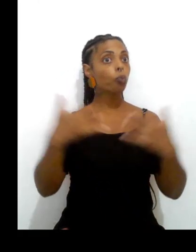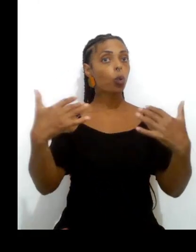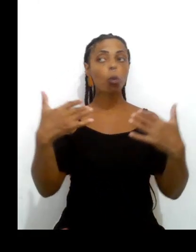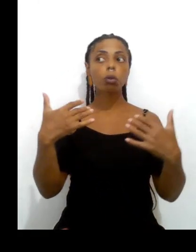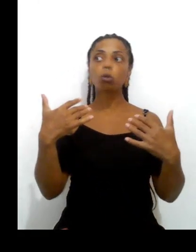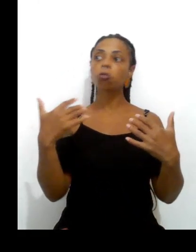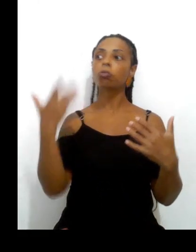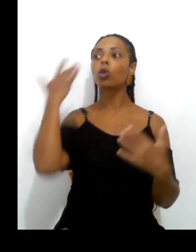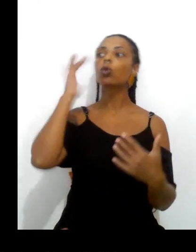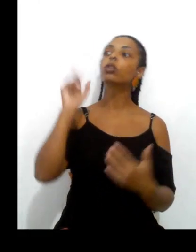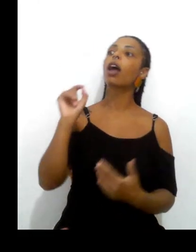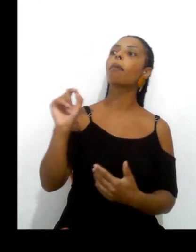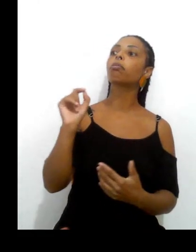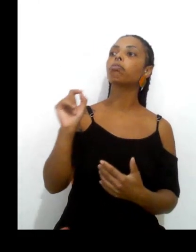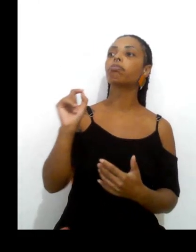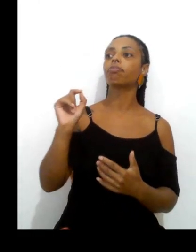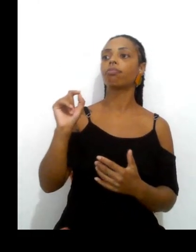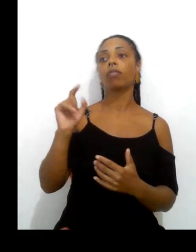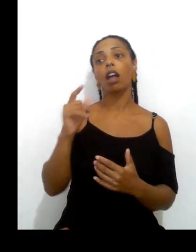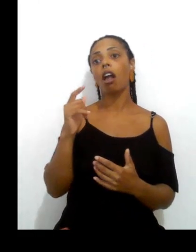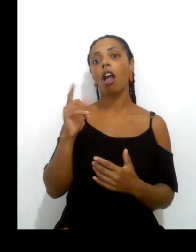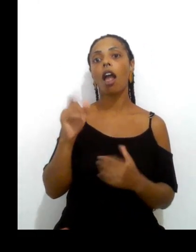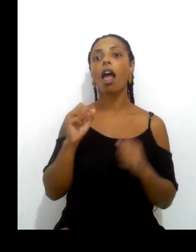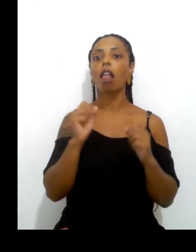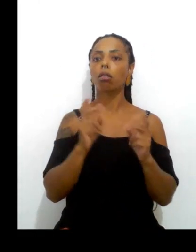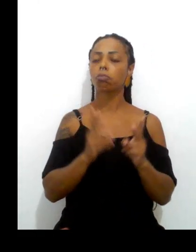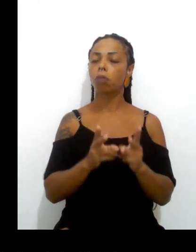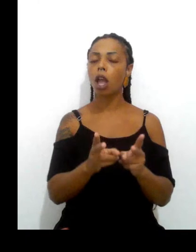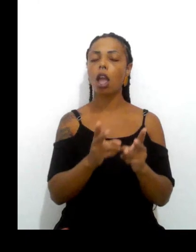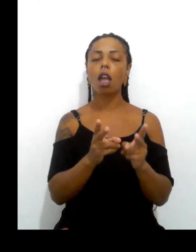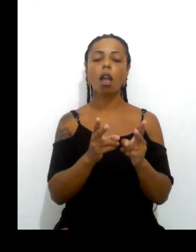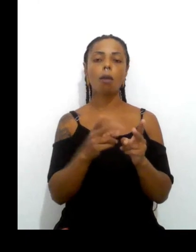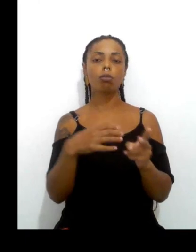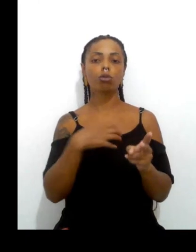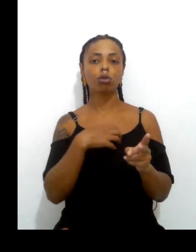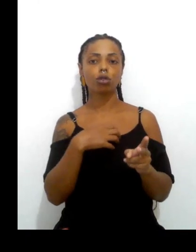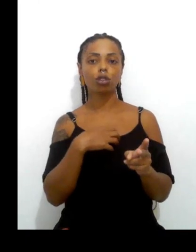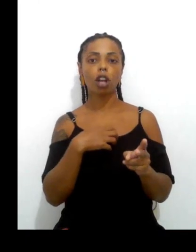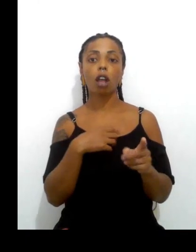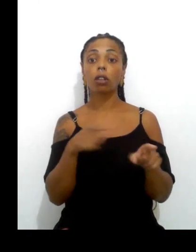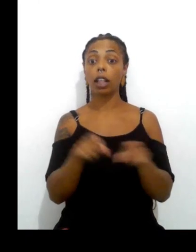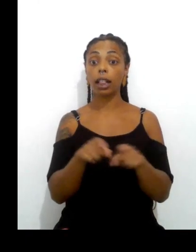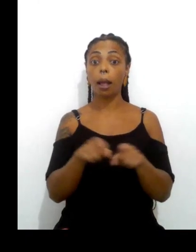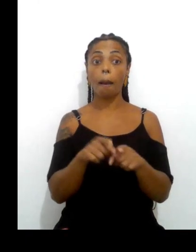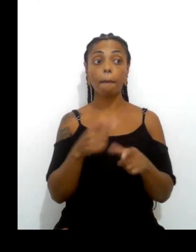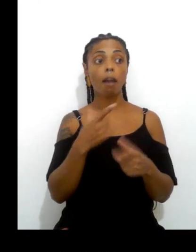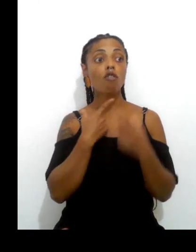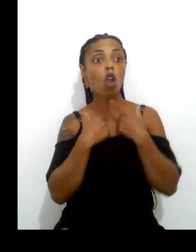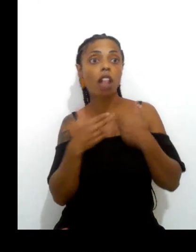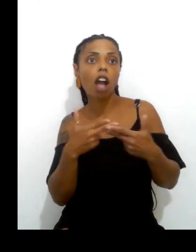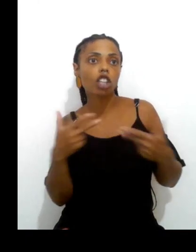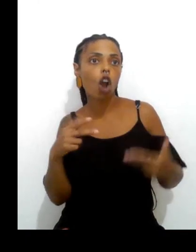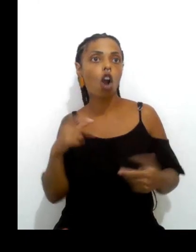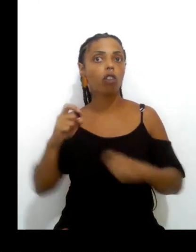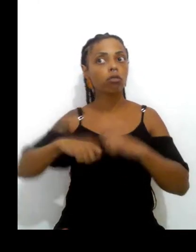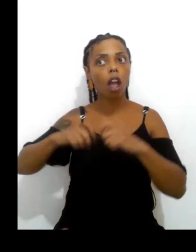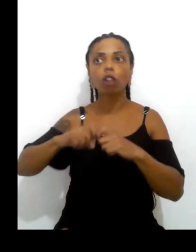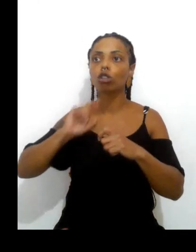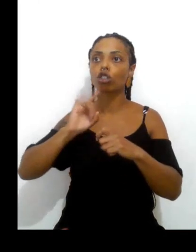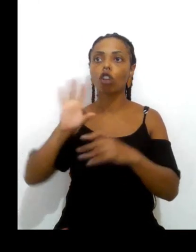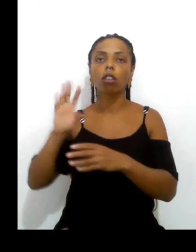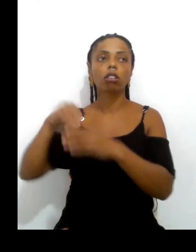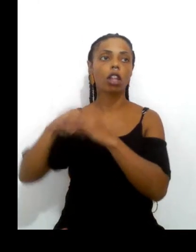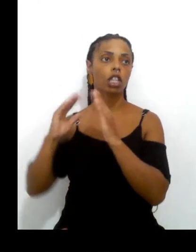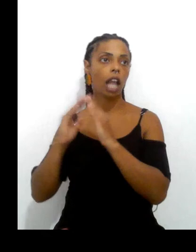as normas da decência pública escondia seus desejos para o espaço privado da sua casa e da sua psique